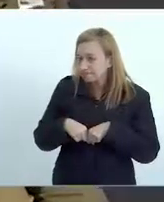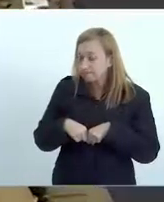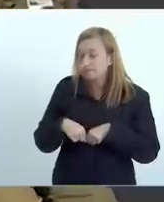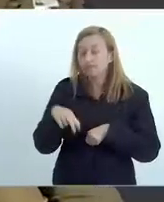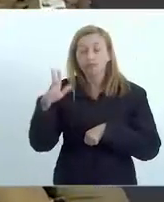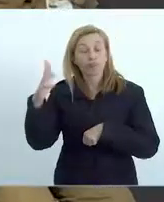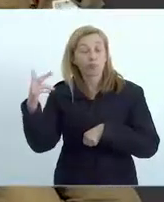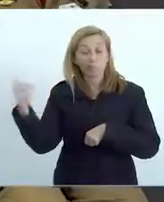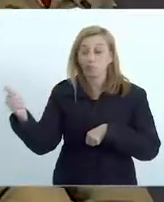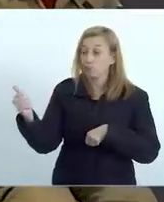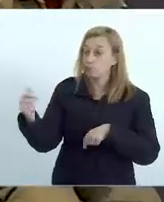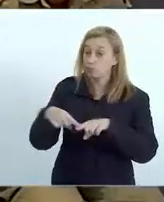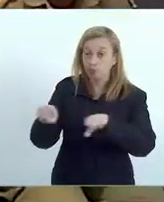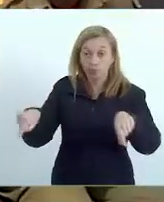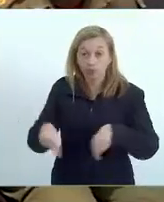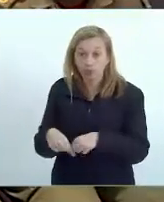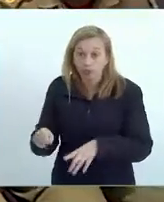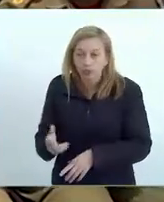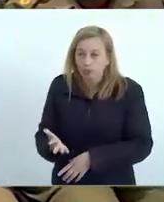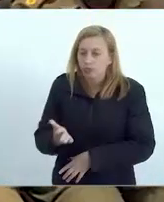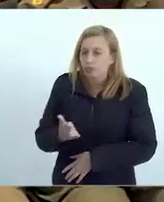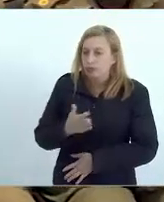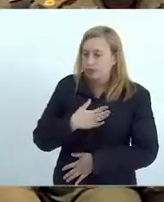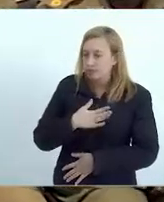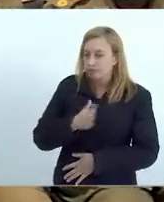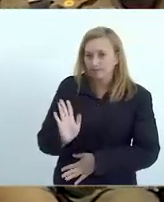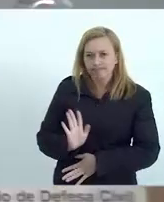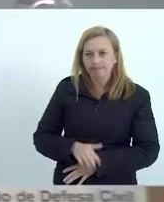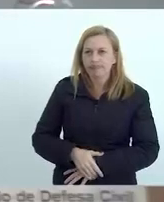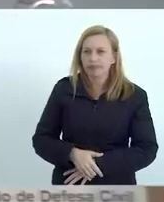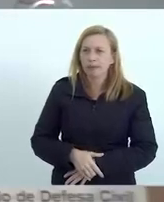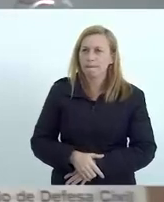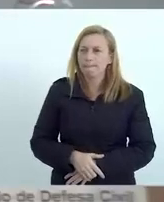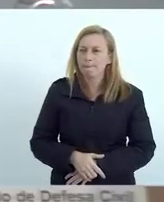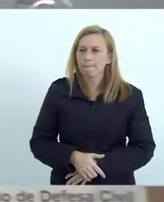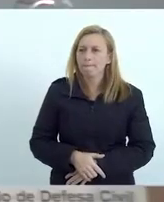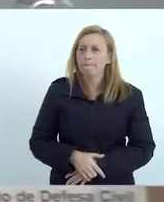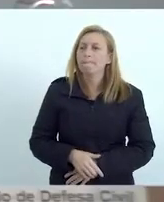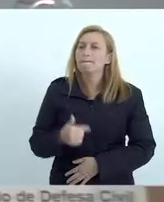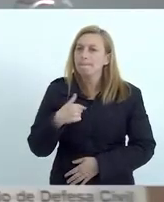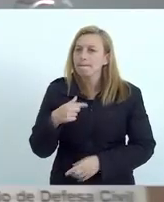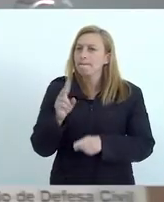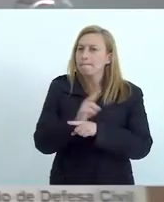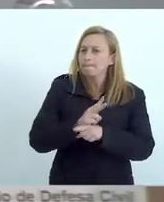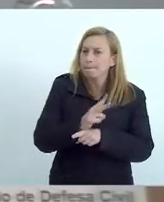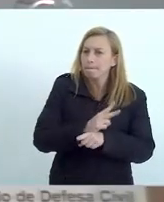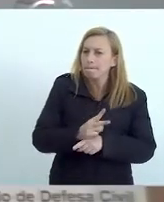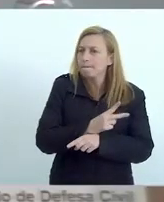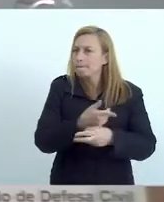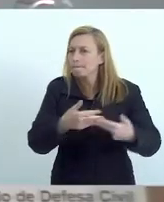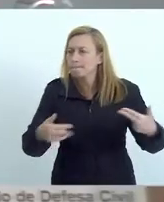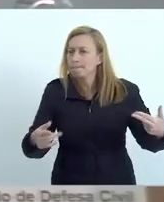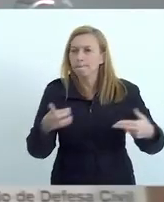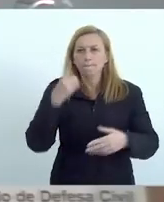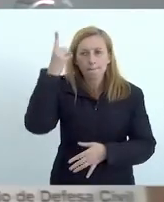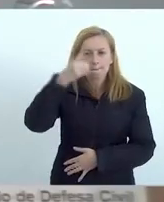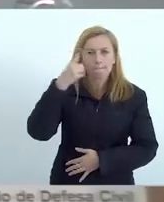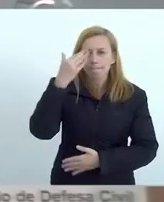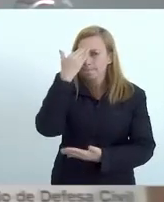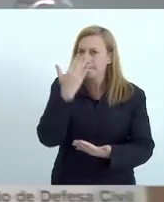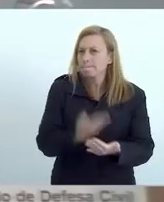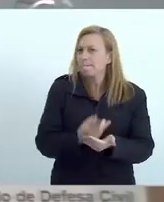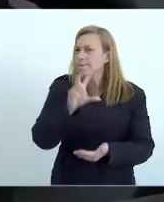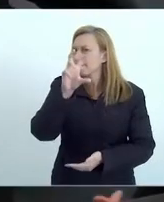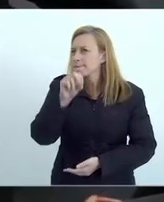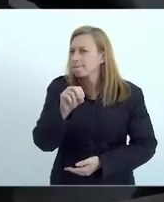o seu nunca me procurou no meu gabinete para falar em concurso e eu fui procurado por um números deputados acredito